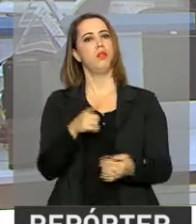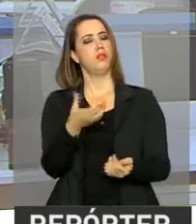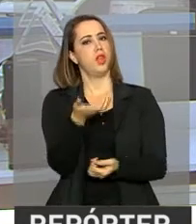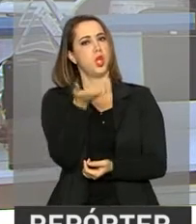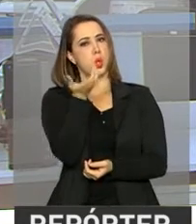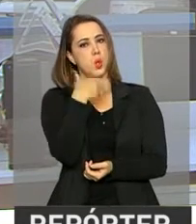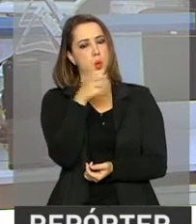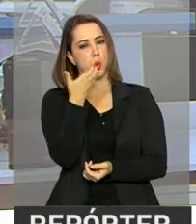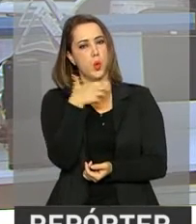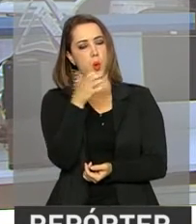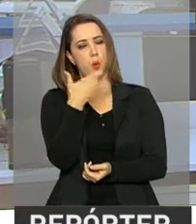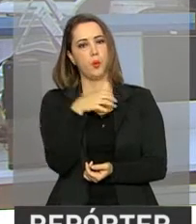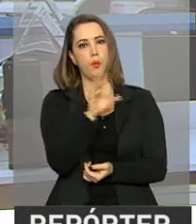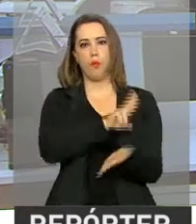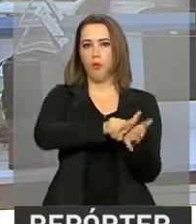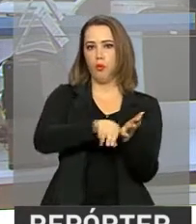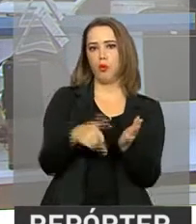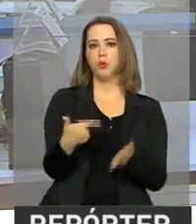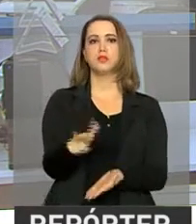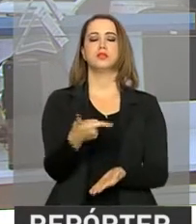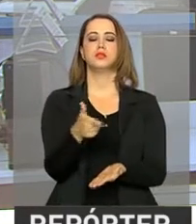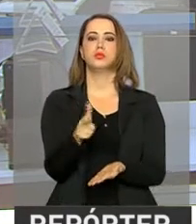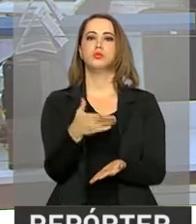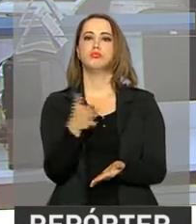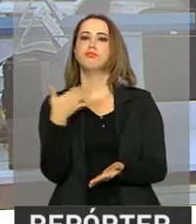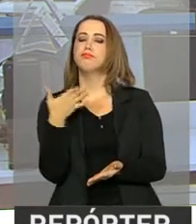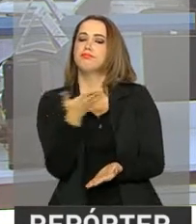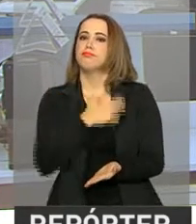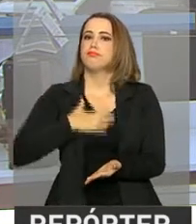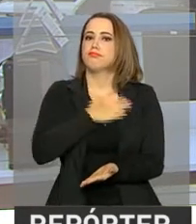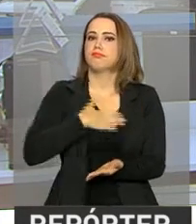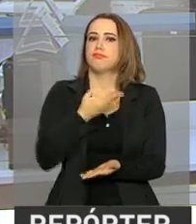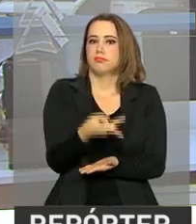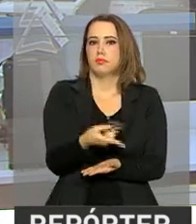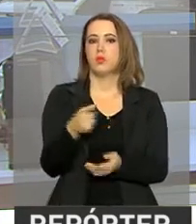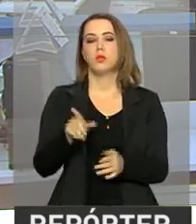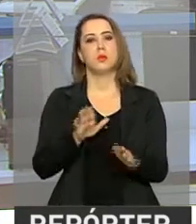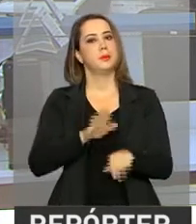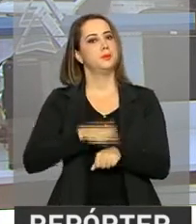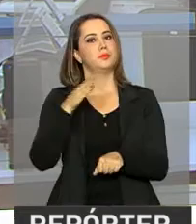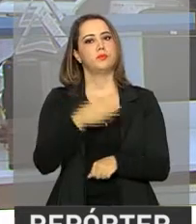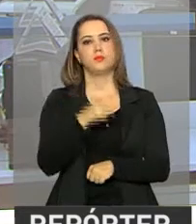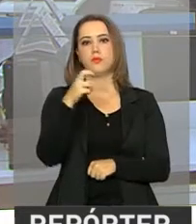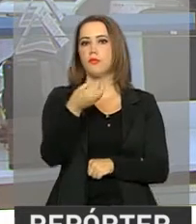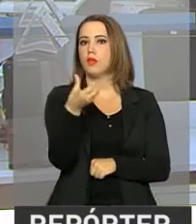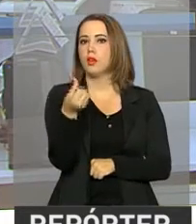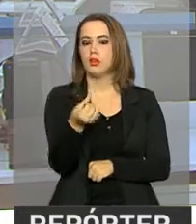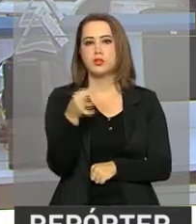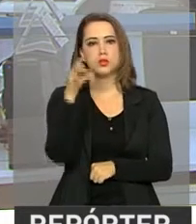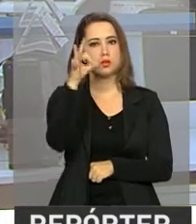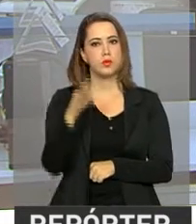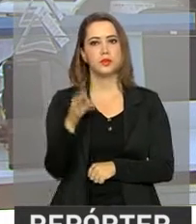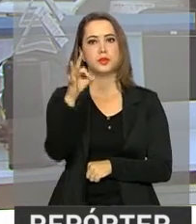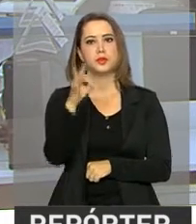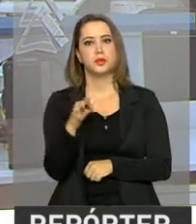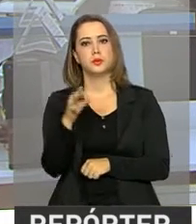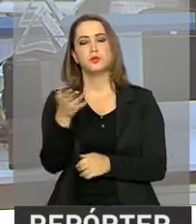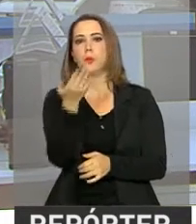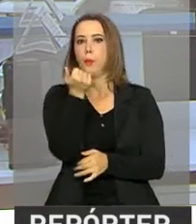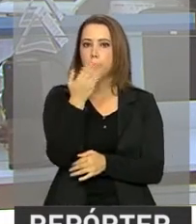20 itens mais consumidos e que mais de 56% fazem refeição em frente à